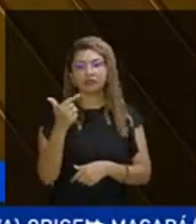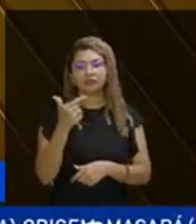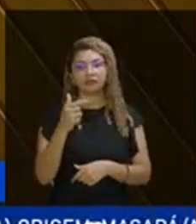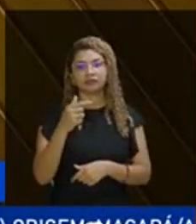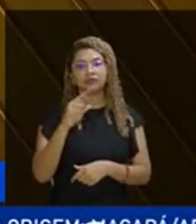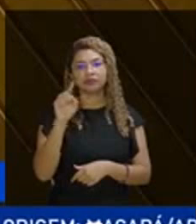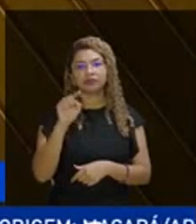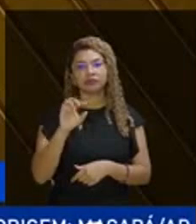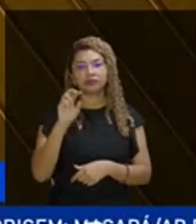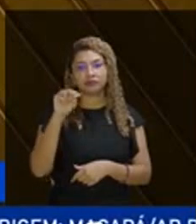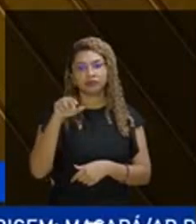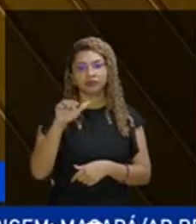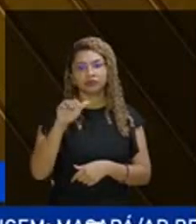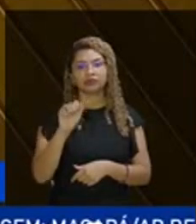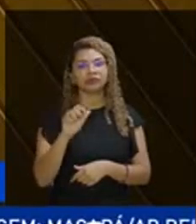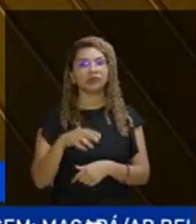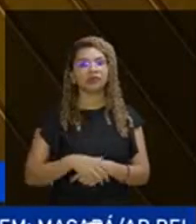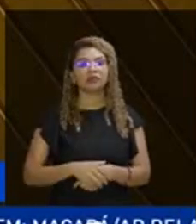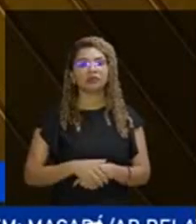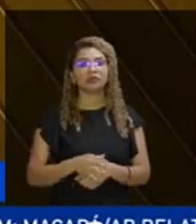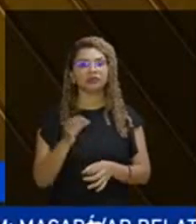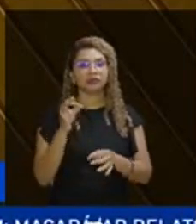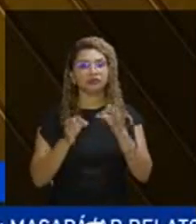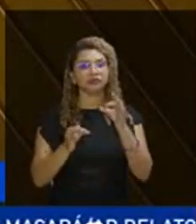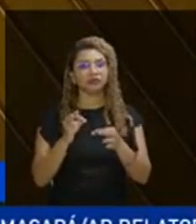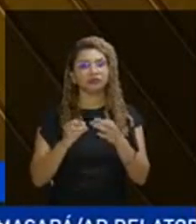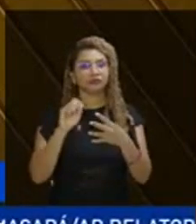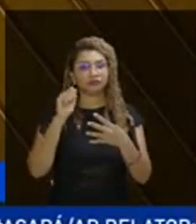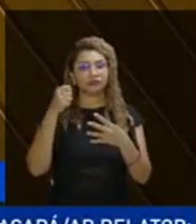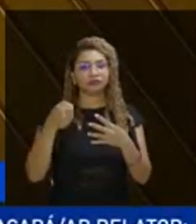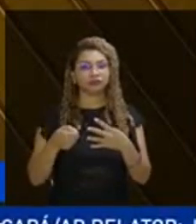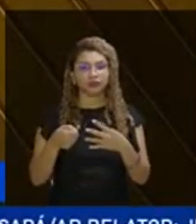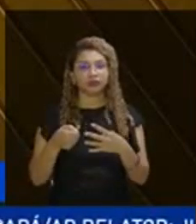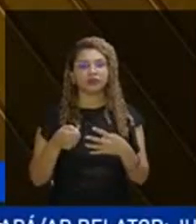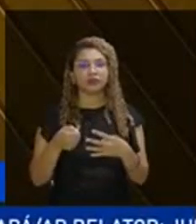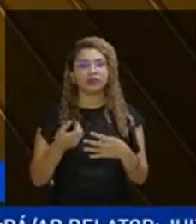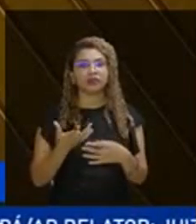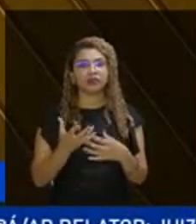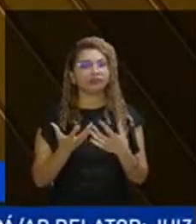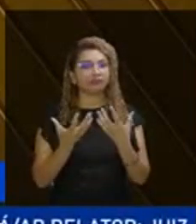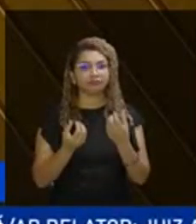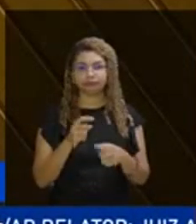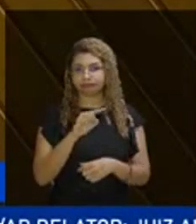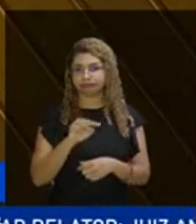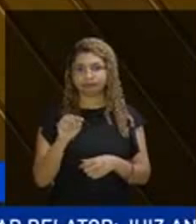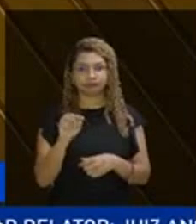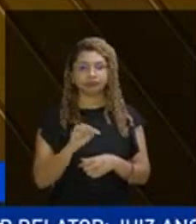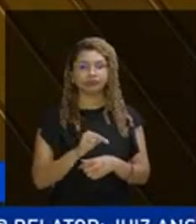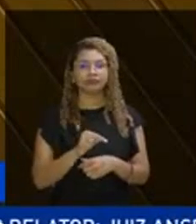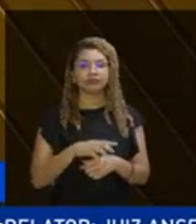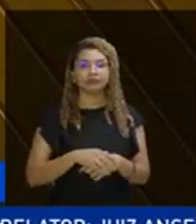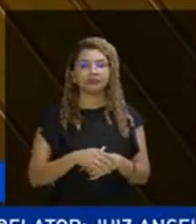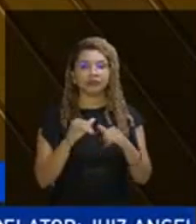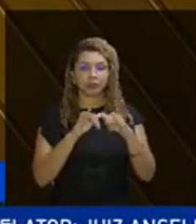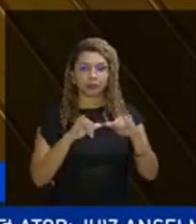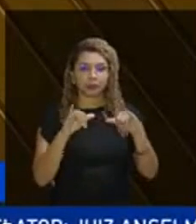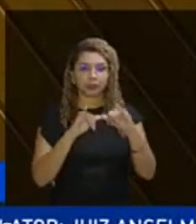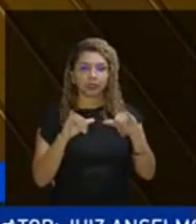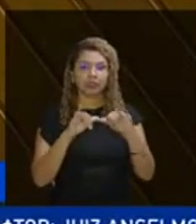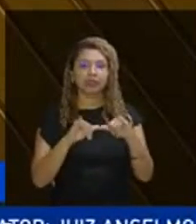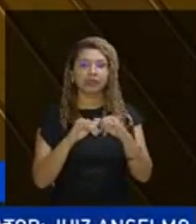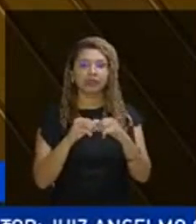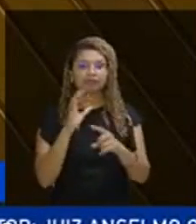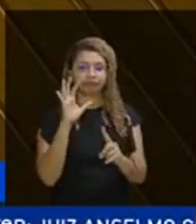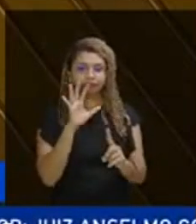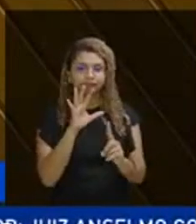que julgou improcedente o pedido formulado em representação por propaganda eleitoral negativa proposta em face de